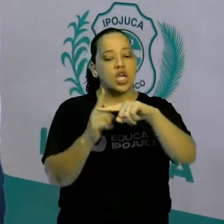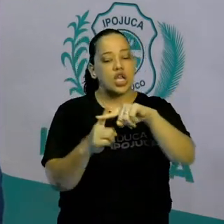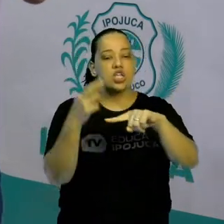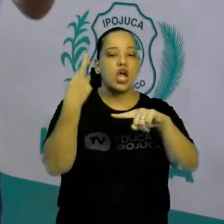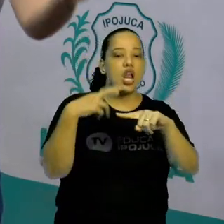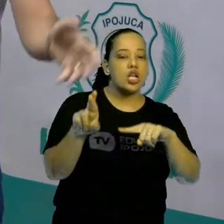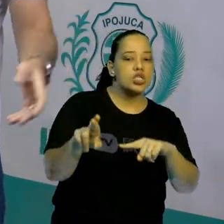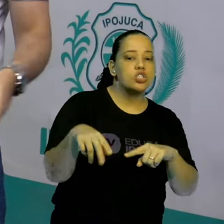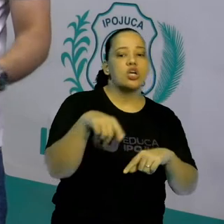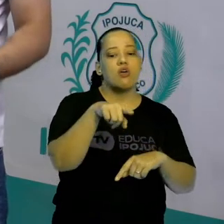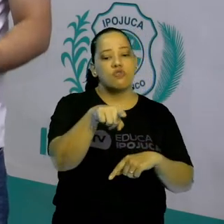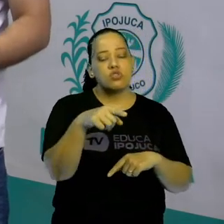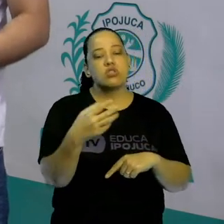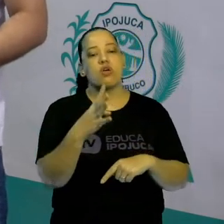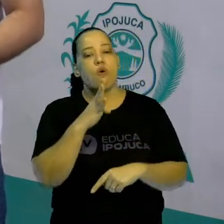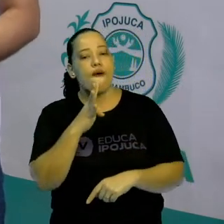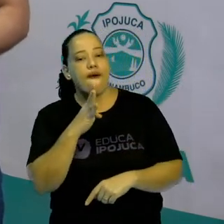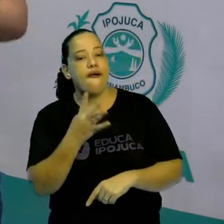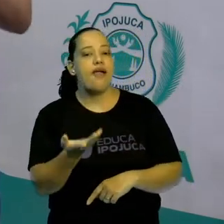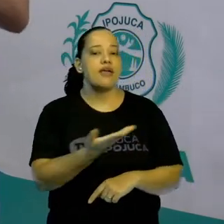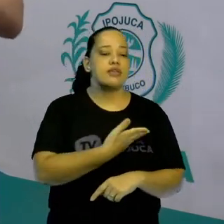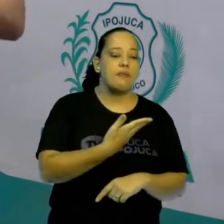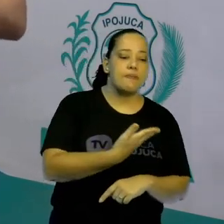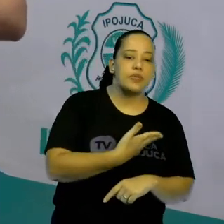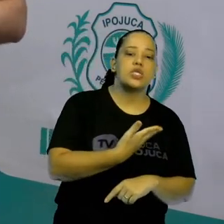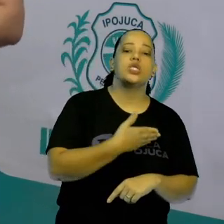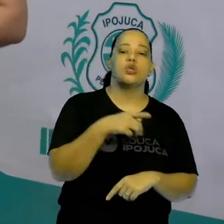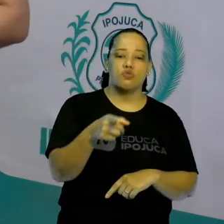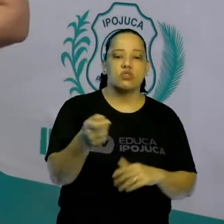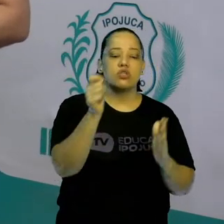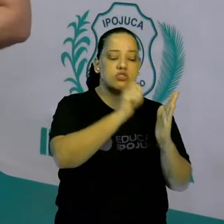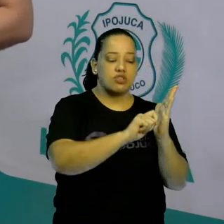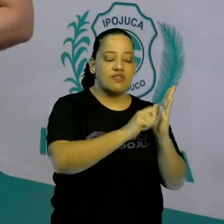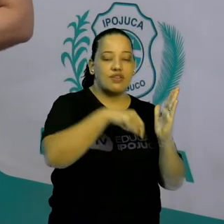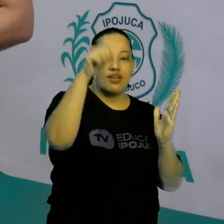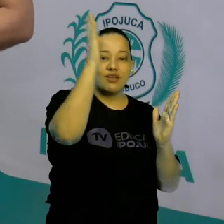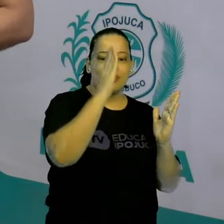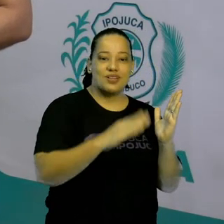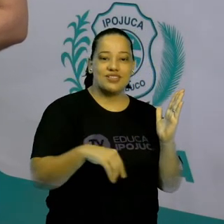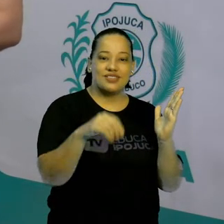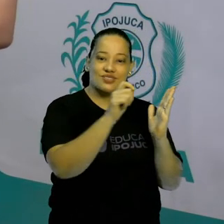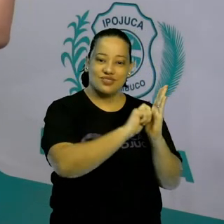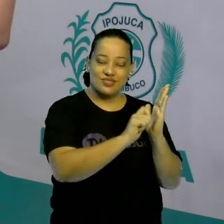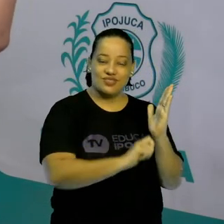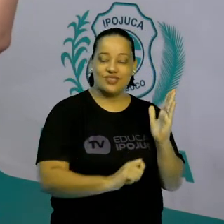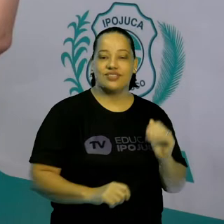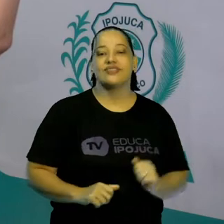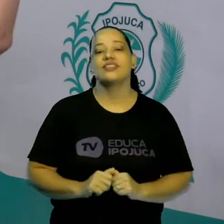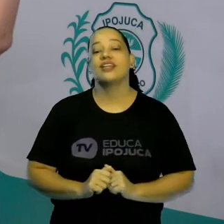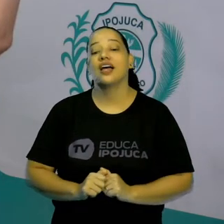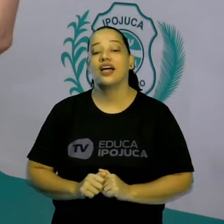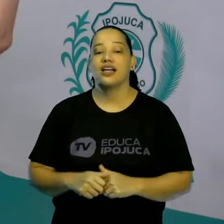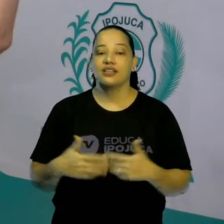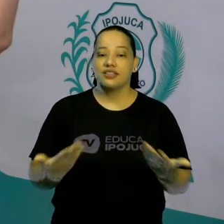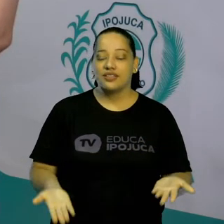conhece, seu vizinho, um amigo seu, aqui do Brasil. Ok, pessoal? Muito